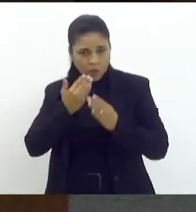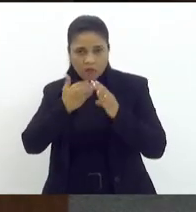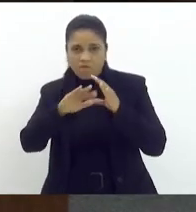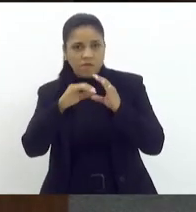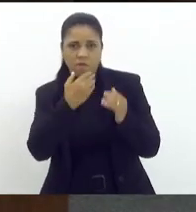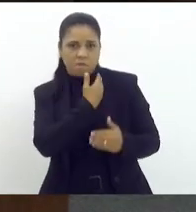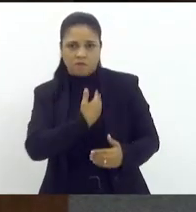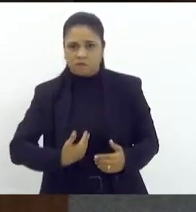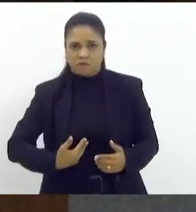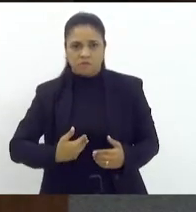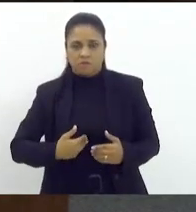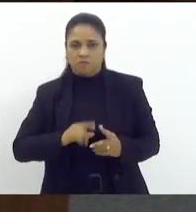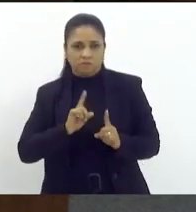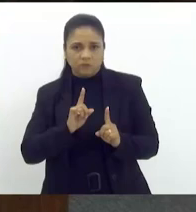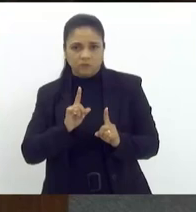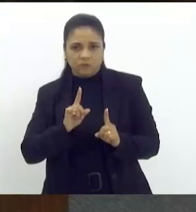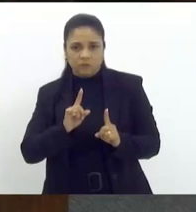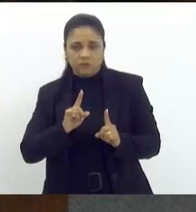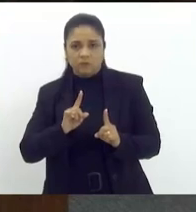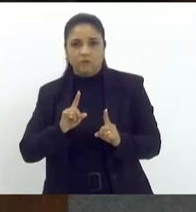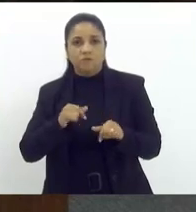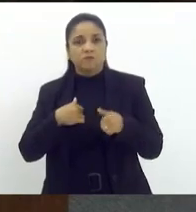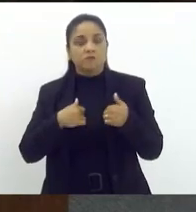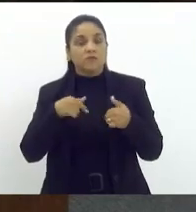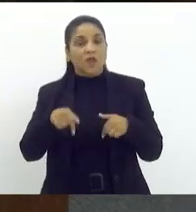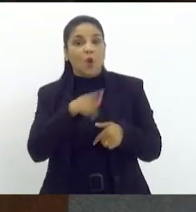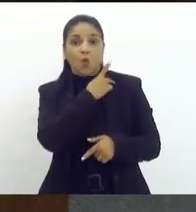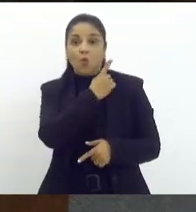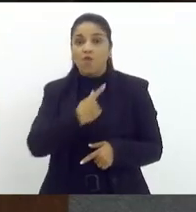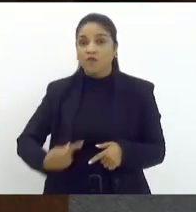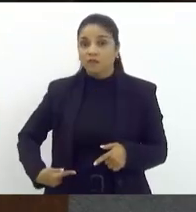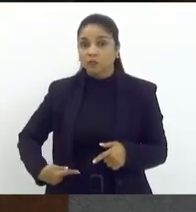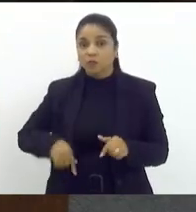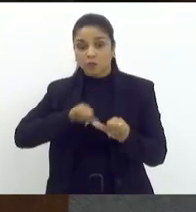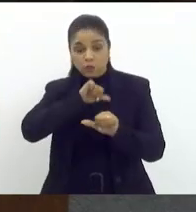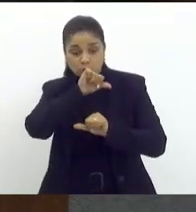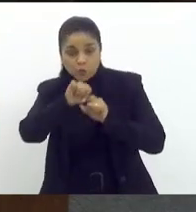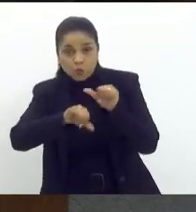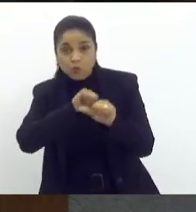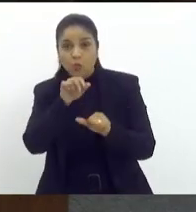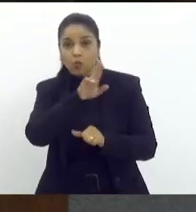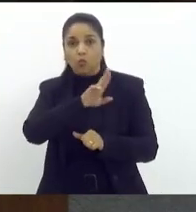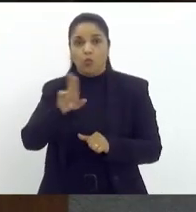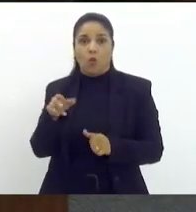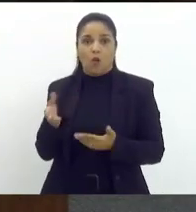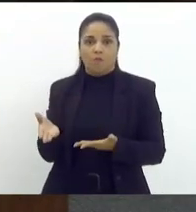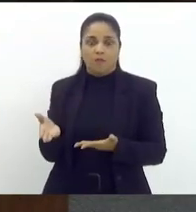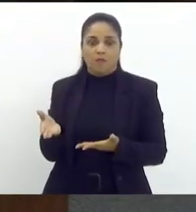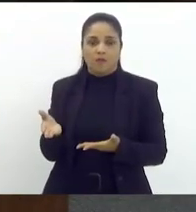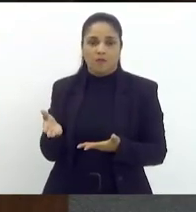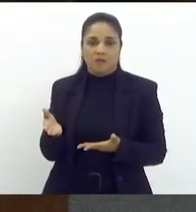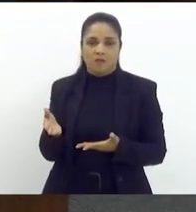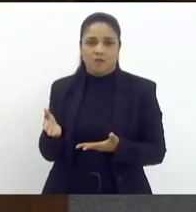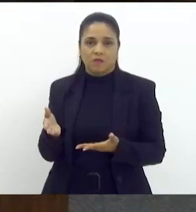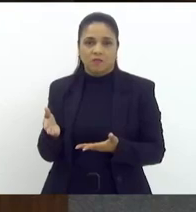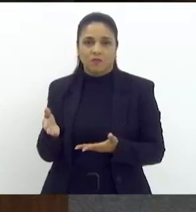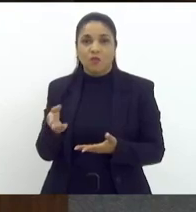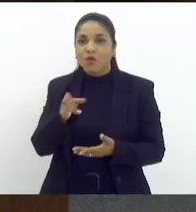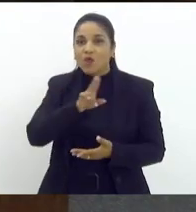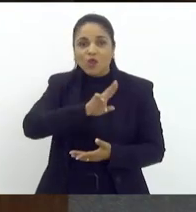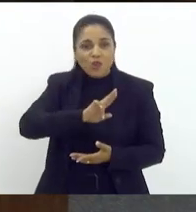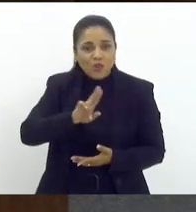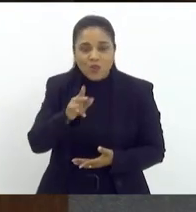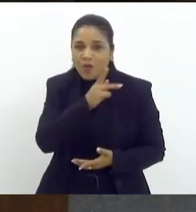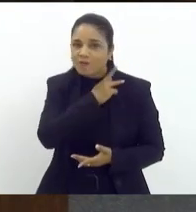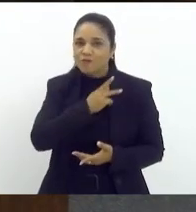trocou o nome do presidente porque o presidente mudou e o que não tinha que ter ela não é de Presidente nenhum